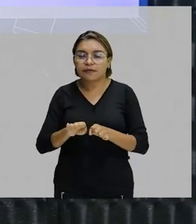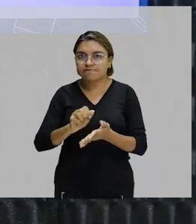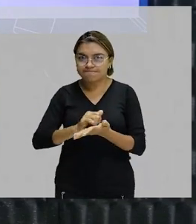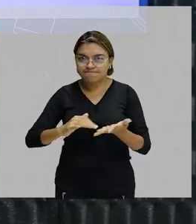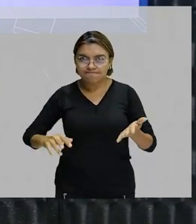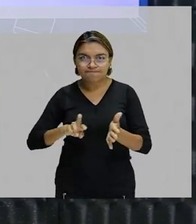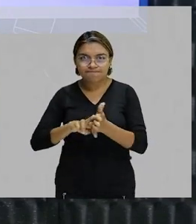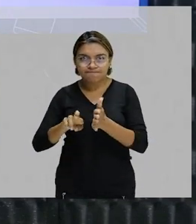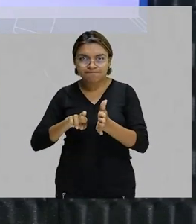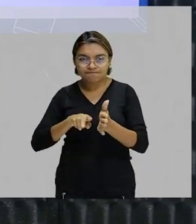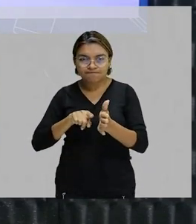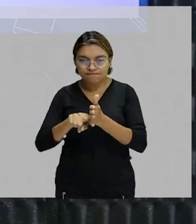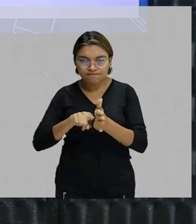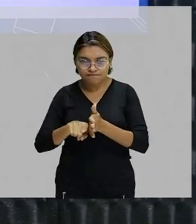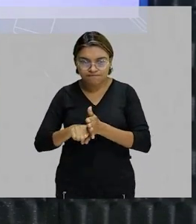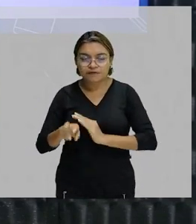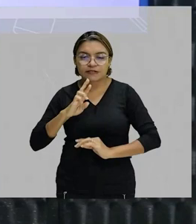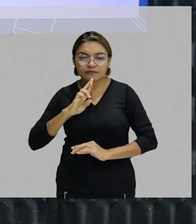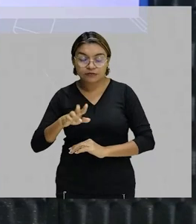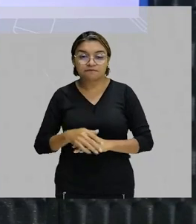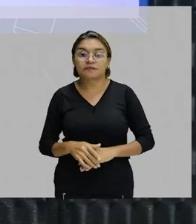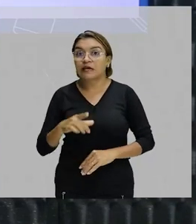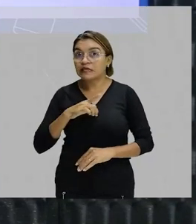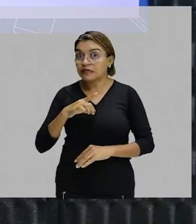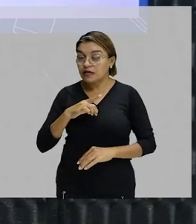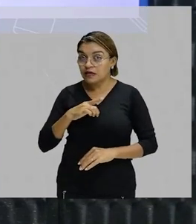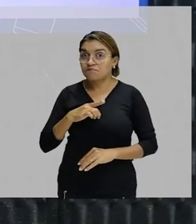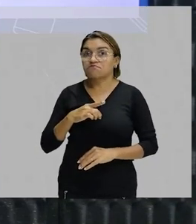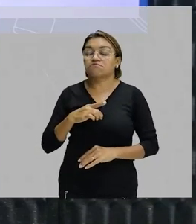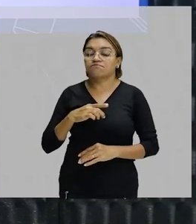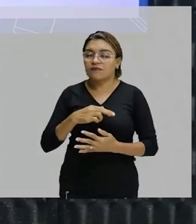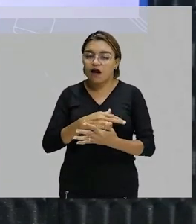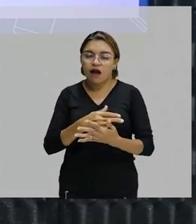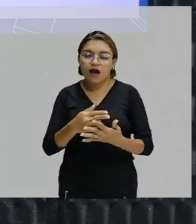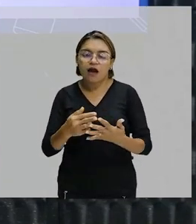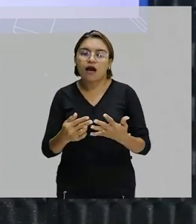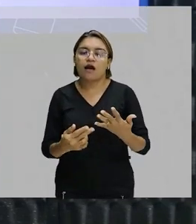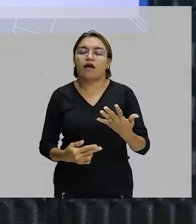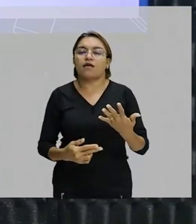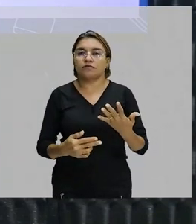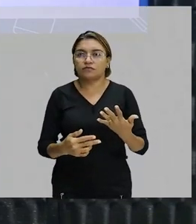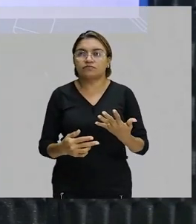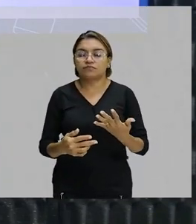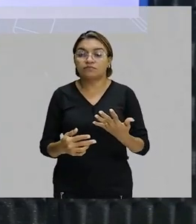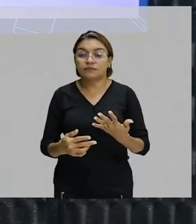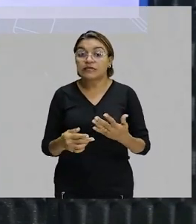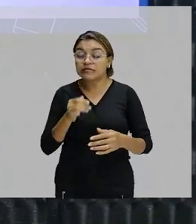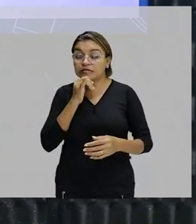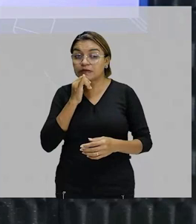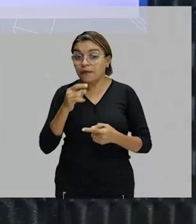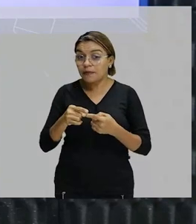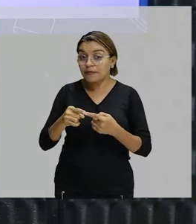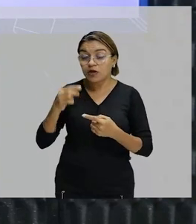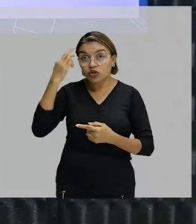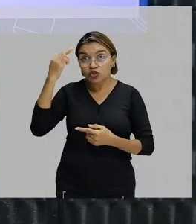que a nossa pauta de hoje tá bem recheada já começa bem legal bem Engraçadinha que é essa história do gaus ela é fantástica tá